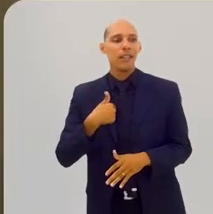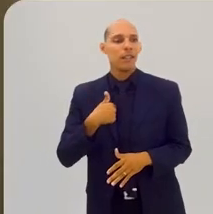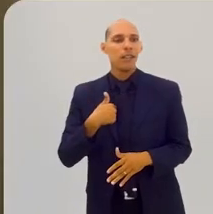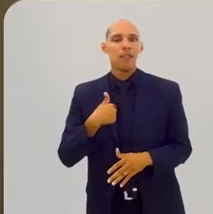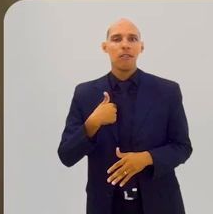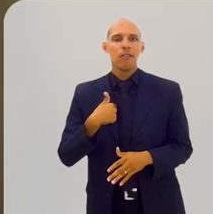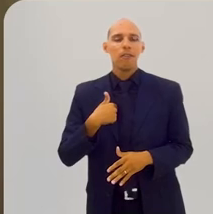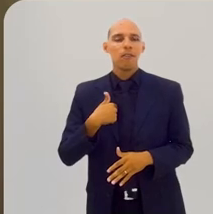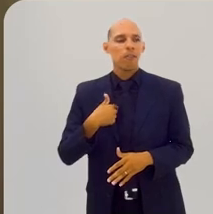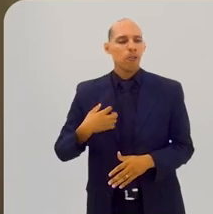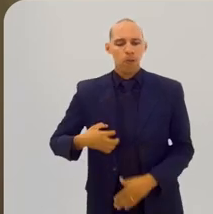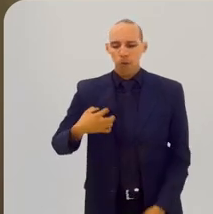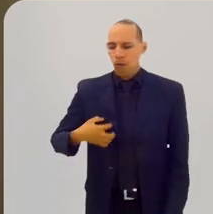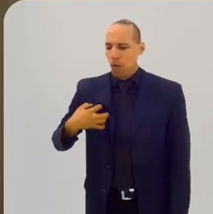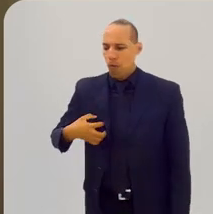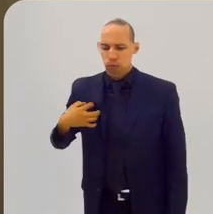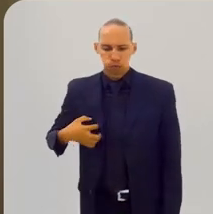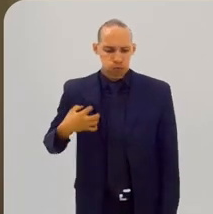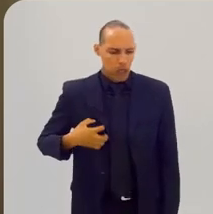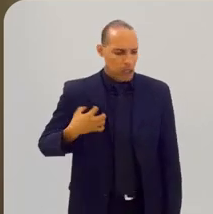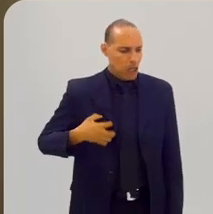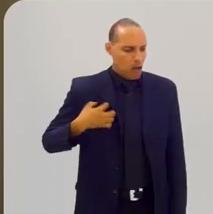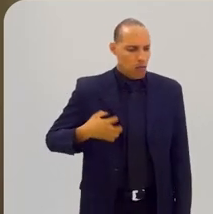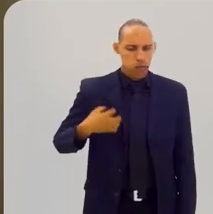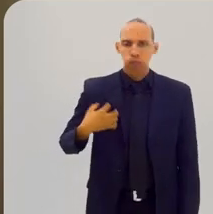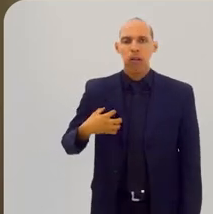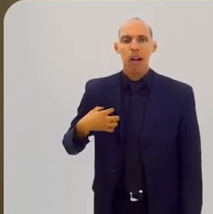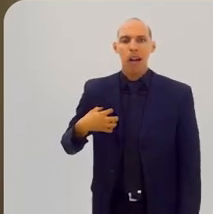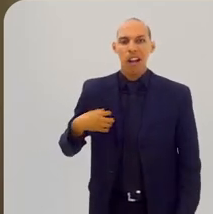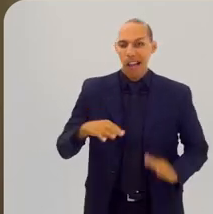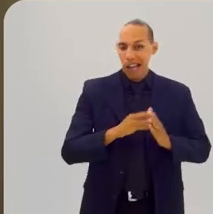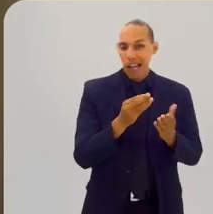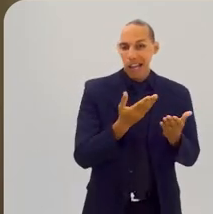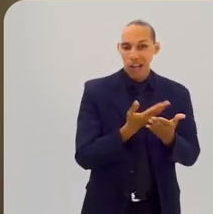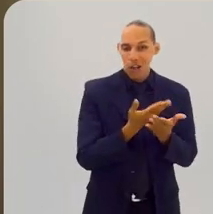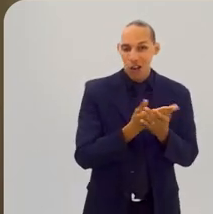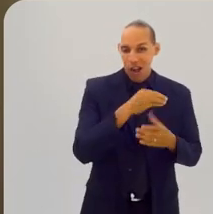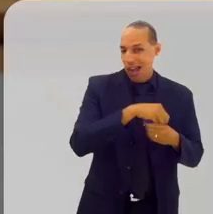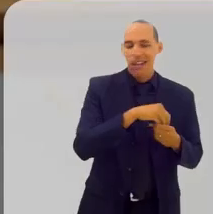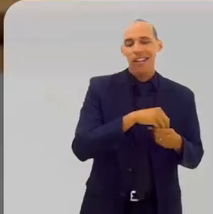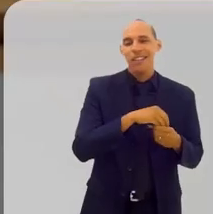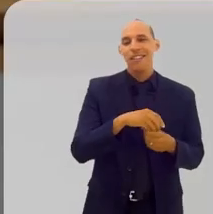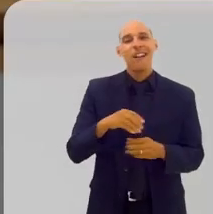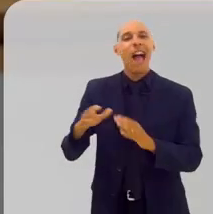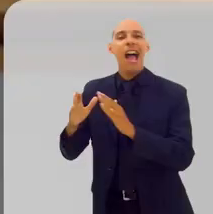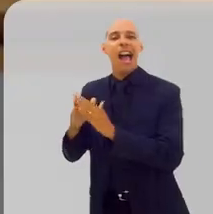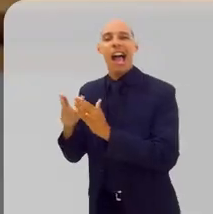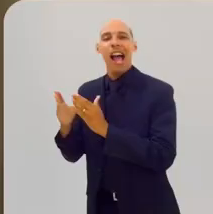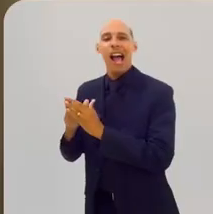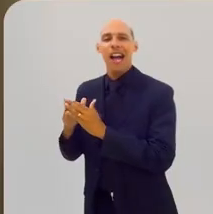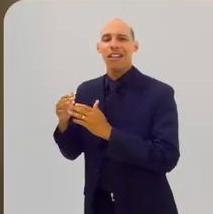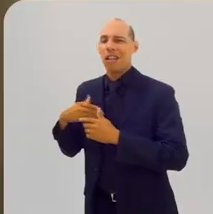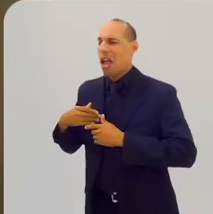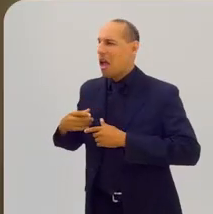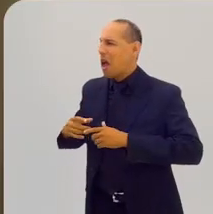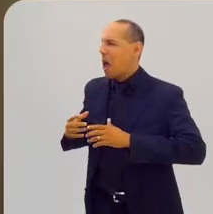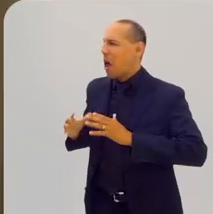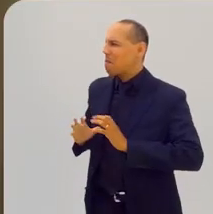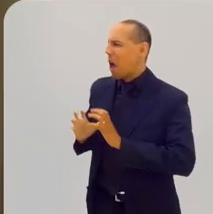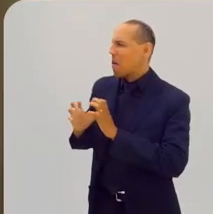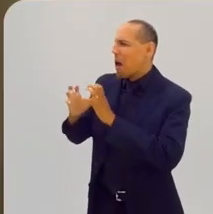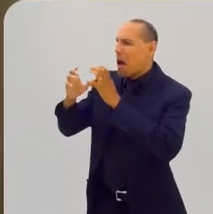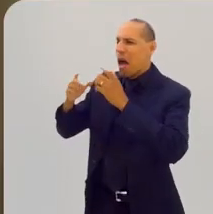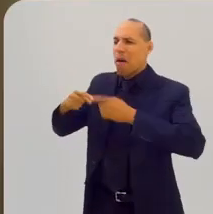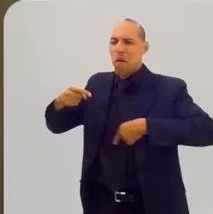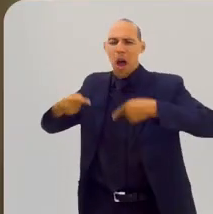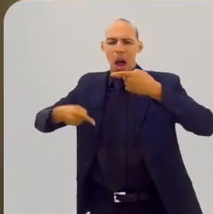eu levava uma agressividade que eu não conseguia canalizar na escola para dentro de casa e isso a gente brigava